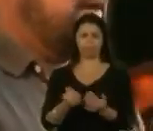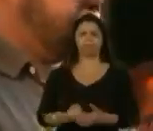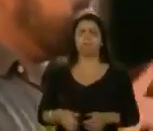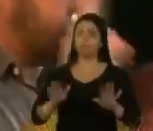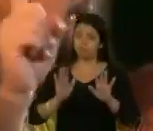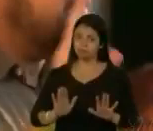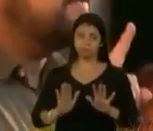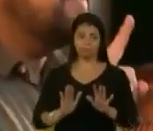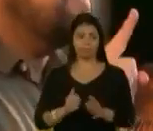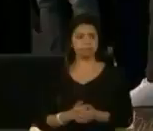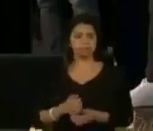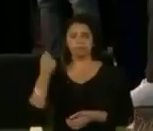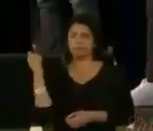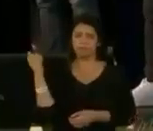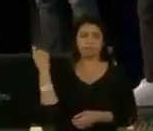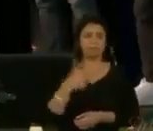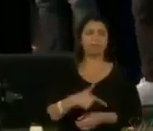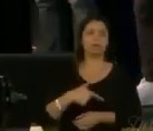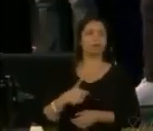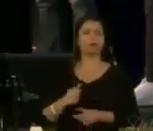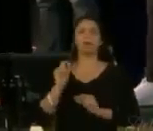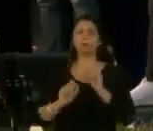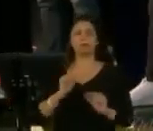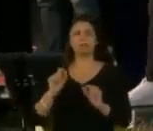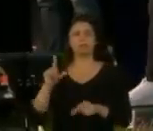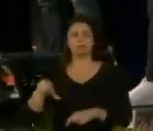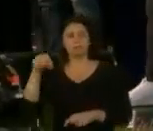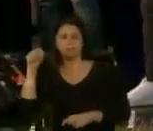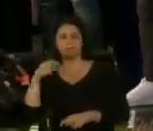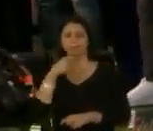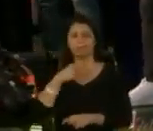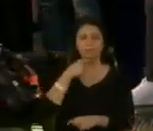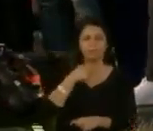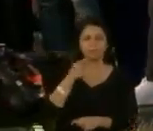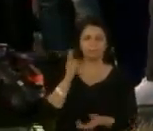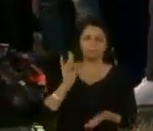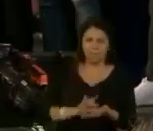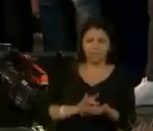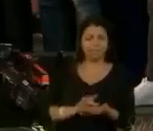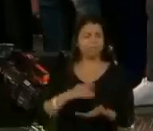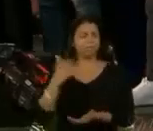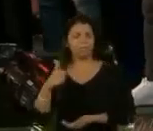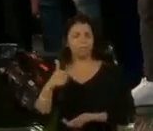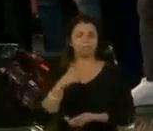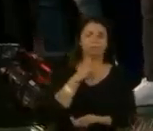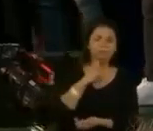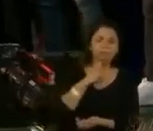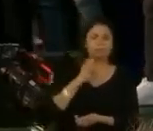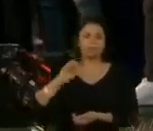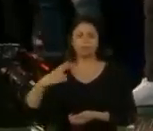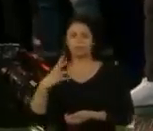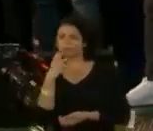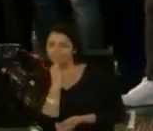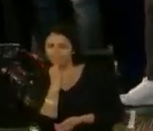Mas pior até do que uma decisão mal tomada é uma indecisão ou uma